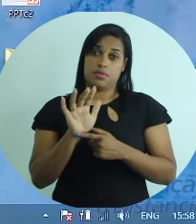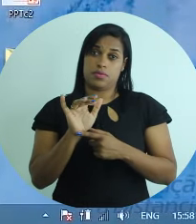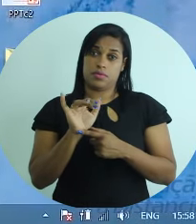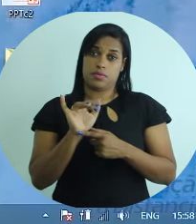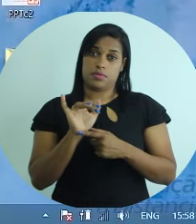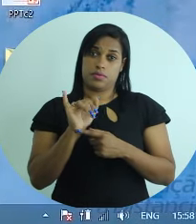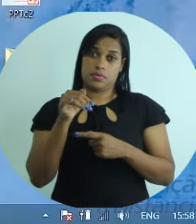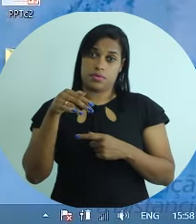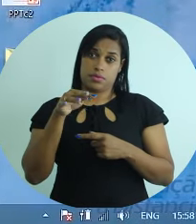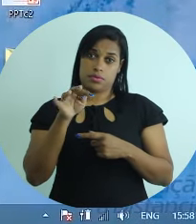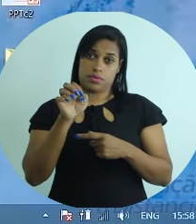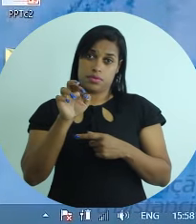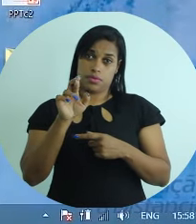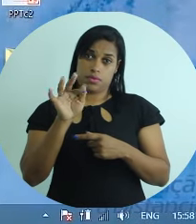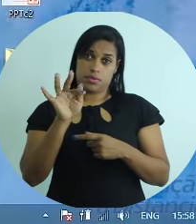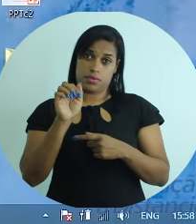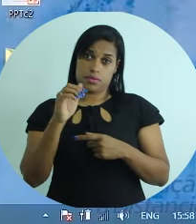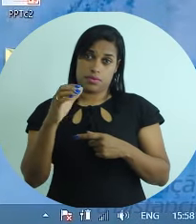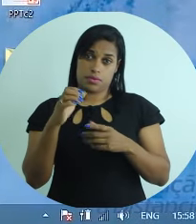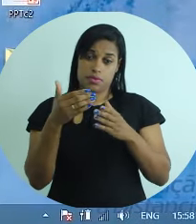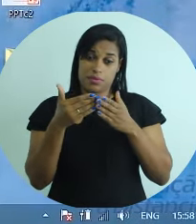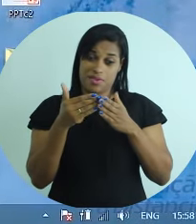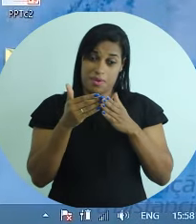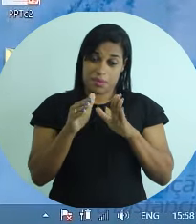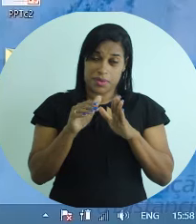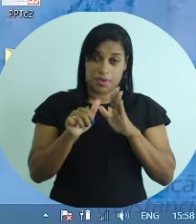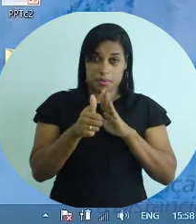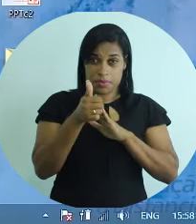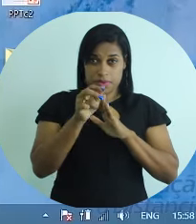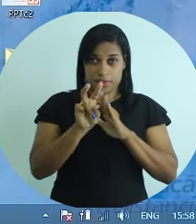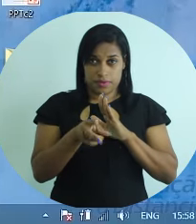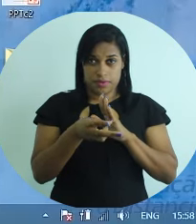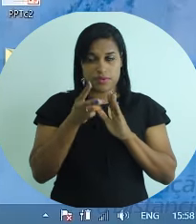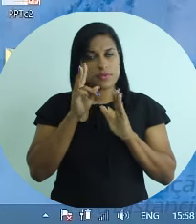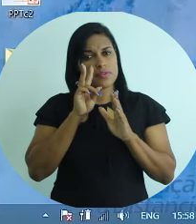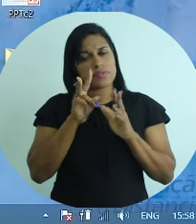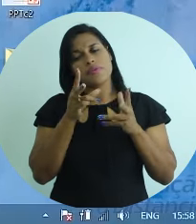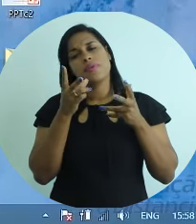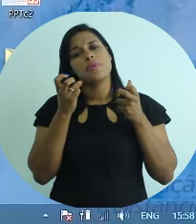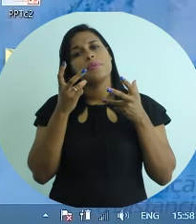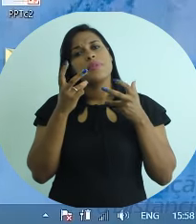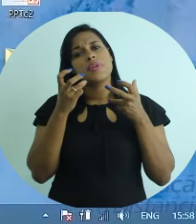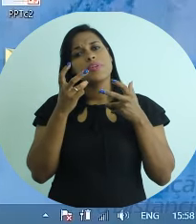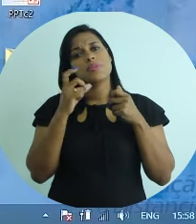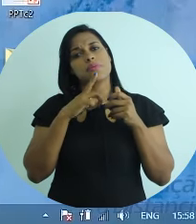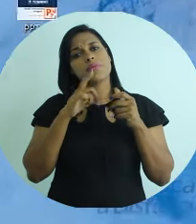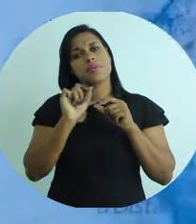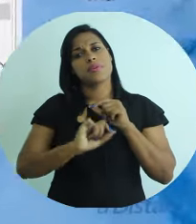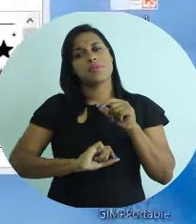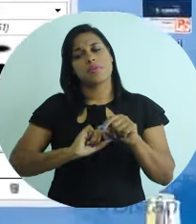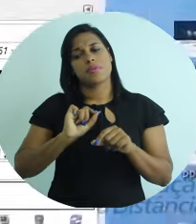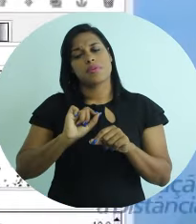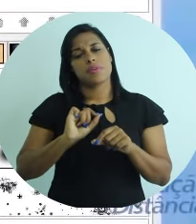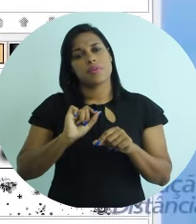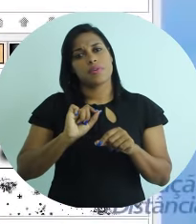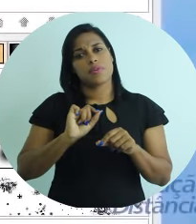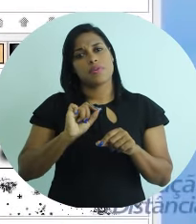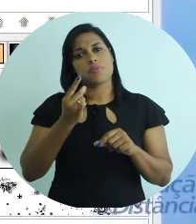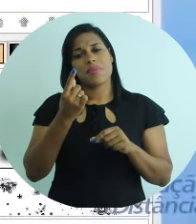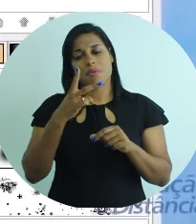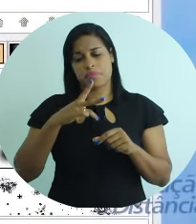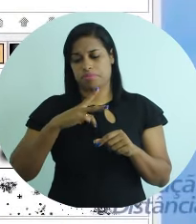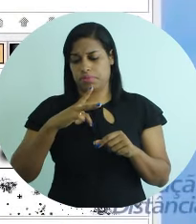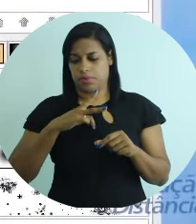interface do GIMP. Quando você abrir o GIMP pela primeira vez, você vai perceber que ele tem uma, pelo menos uma